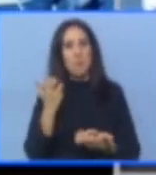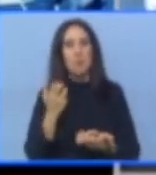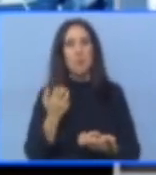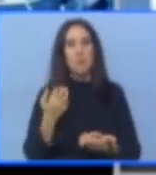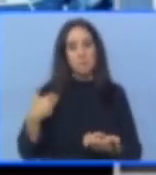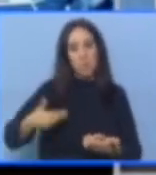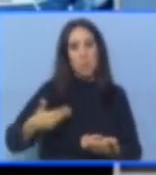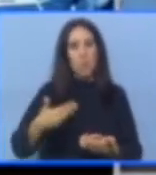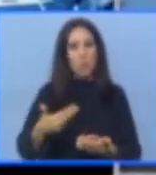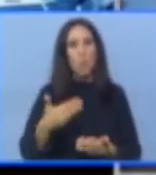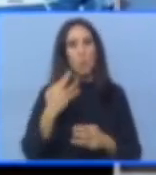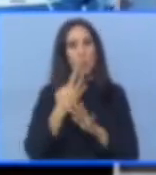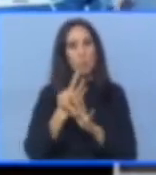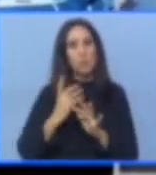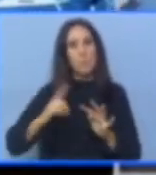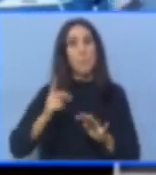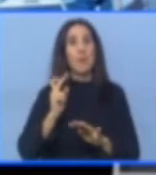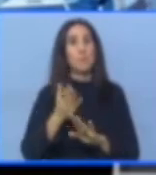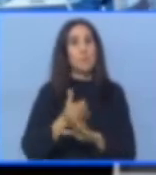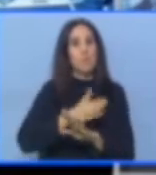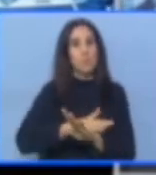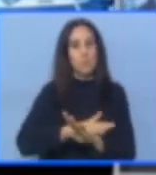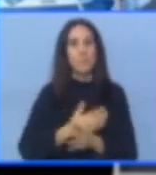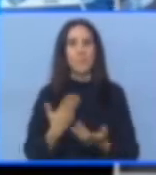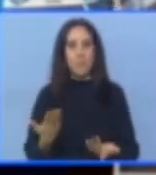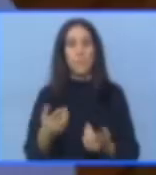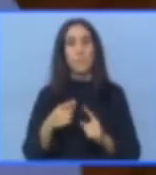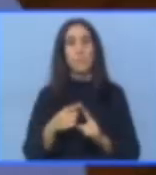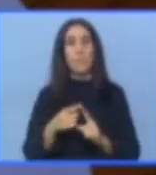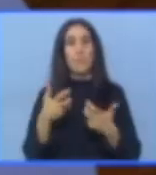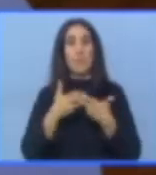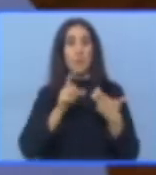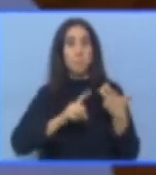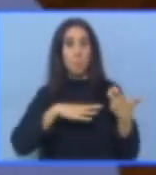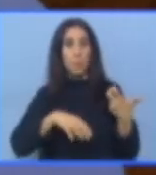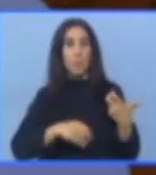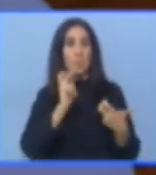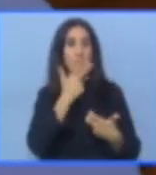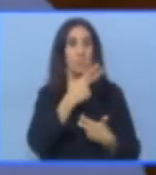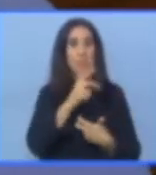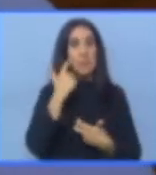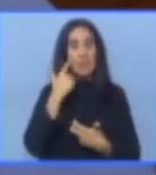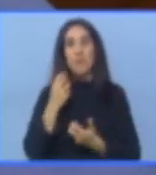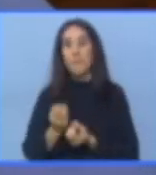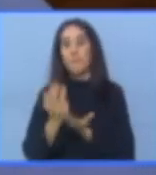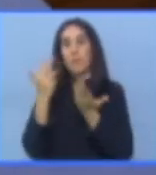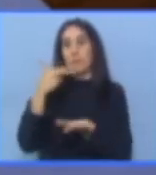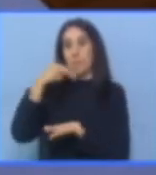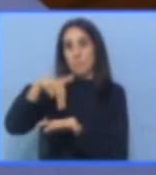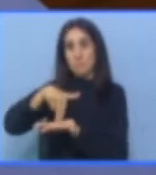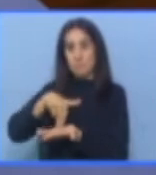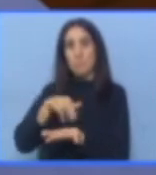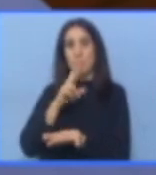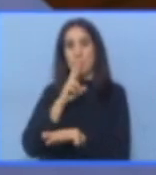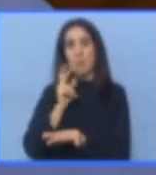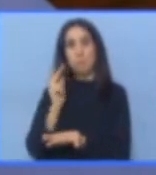outras comemorações nos anos anteriores. Portanto, centenário da Primeira Guerra Mundial, centenário das aparições de Fátima, tudo isto